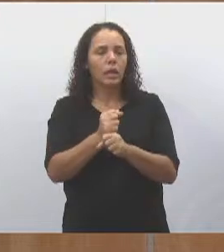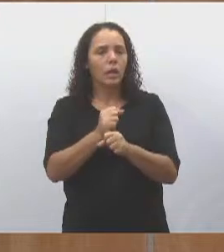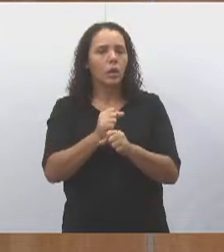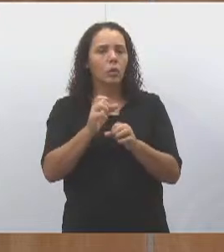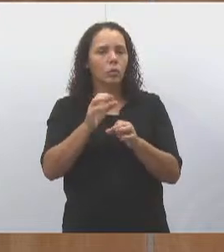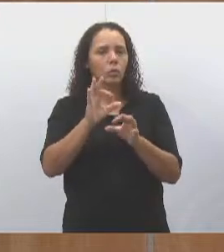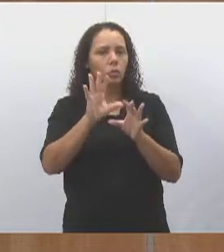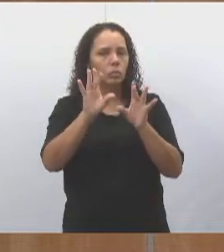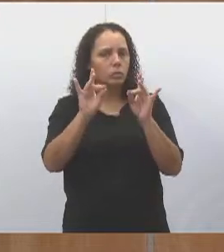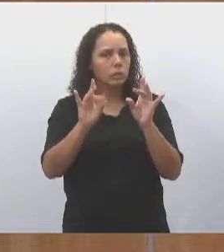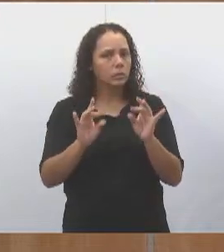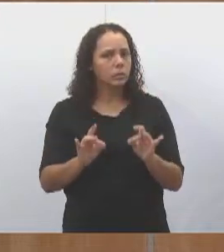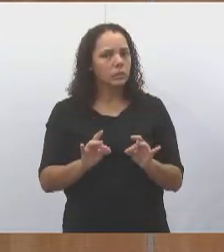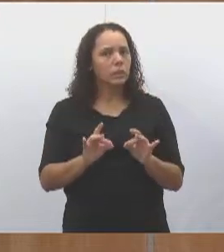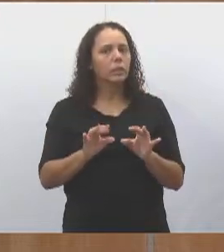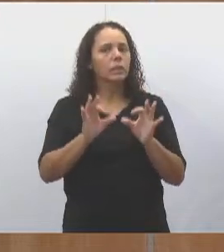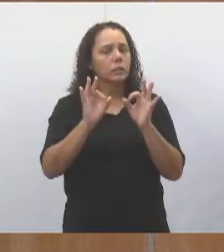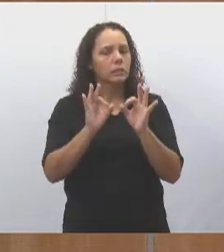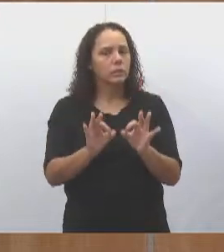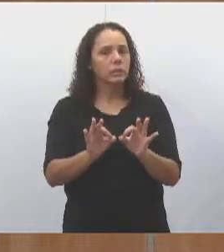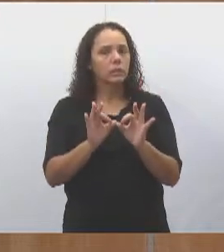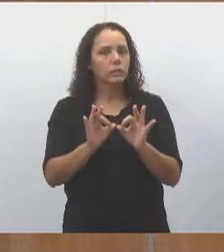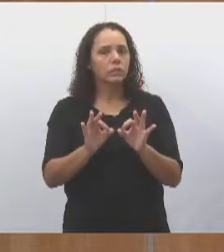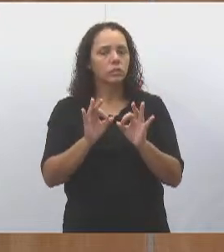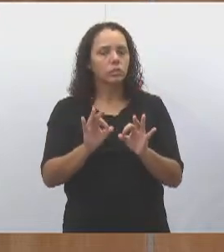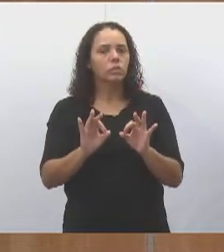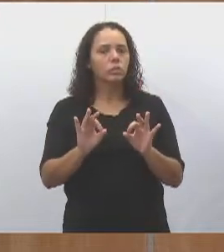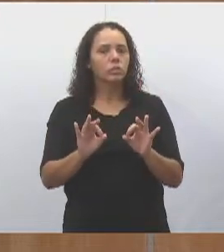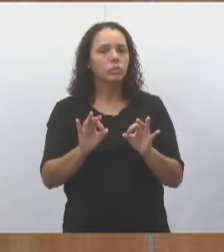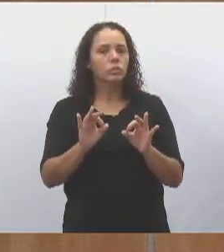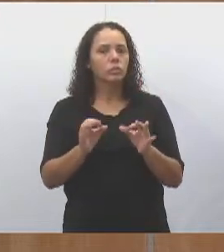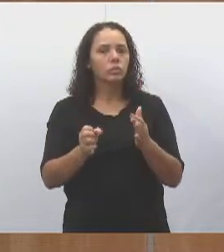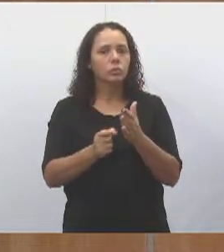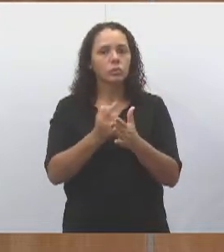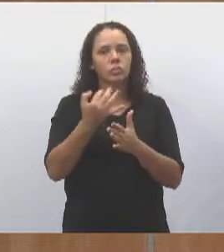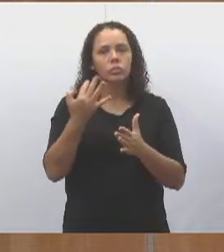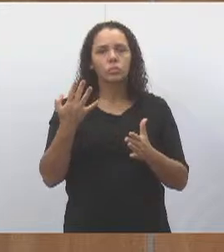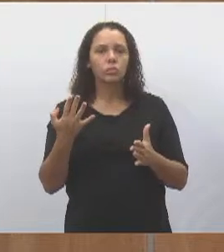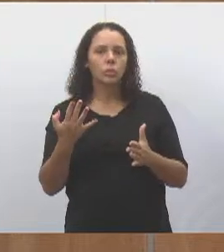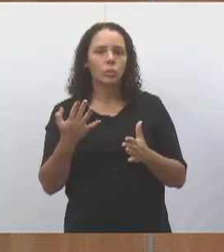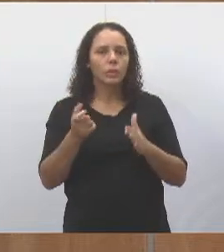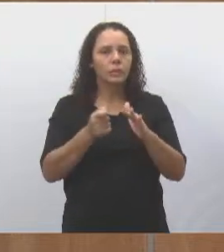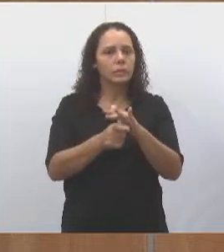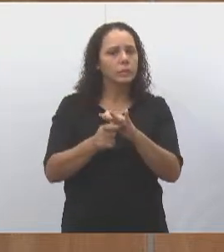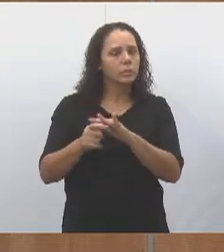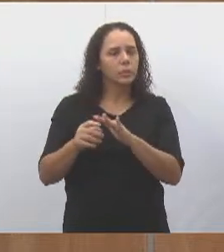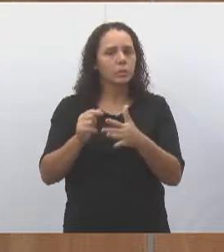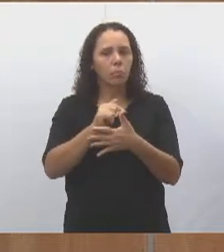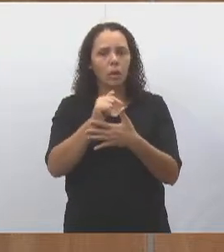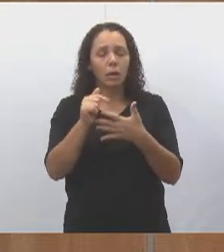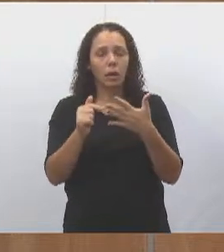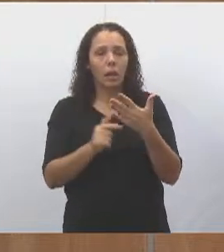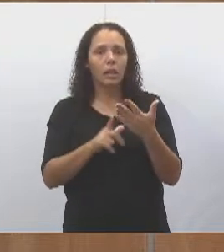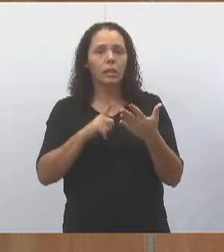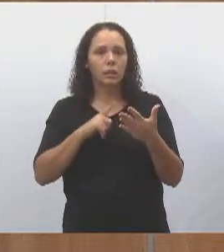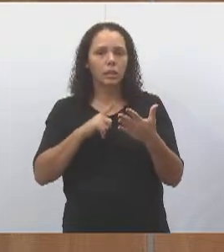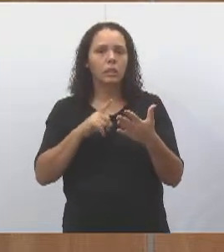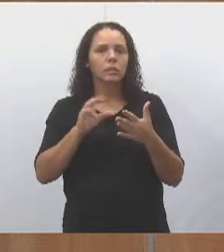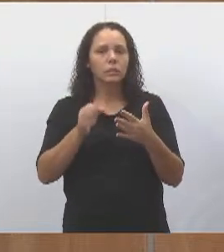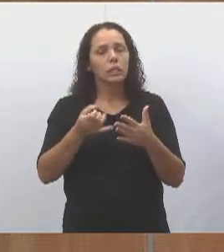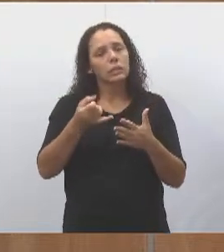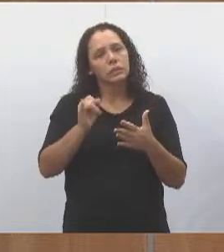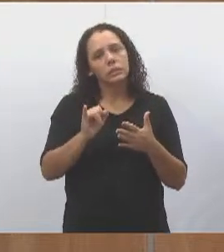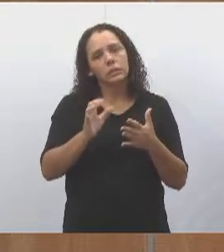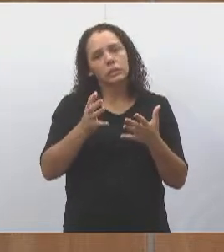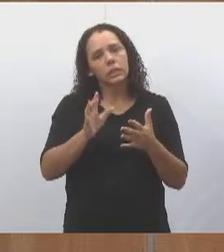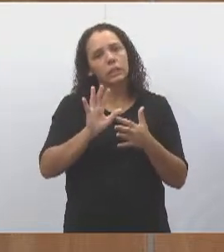tem a receita, tanto de contribuição patronal, quanto de contribuição de servidor e de aplicação financeira. Depois, se você quiser,